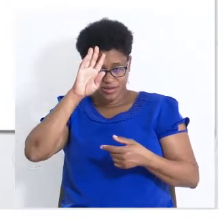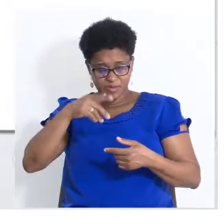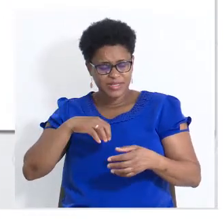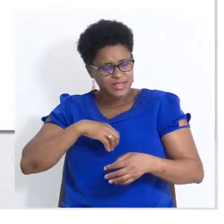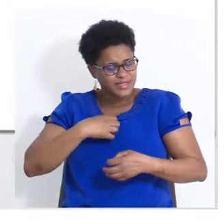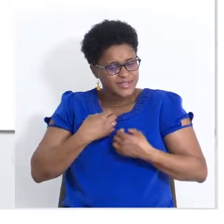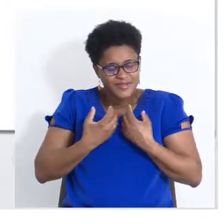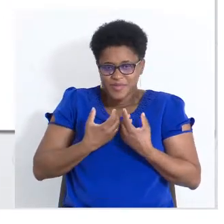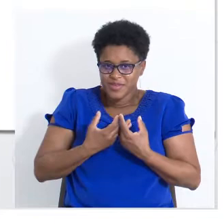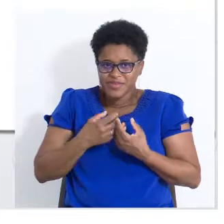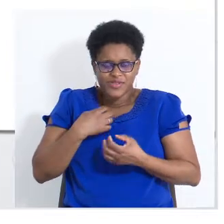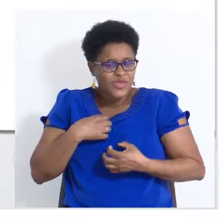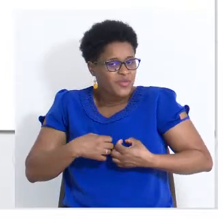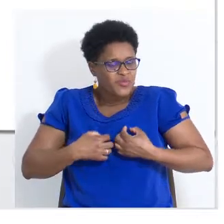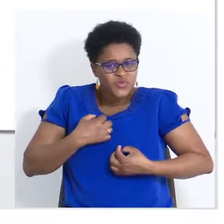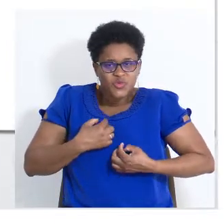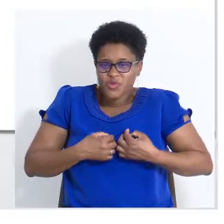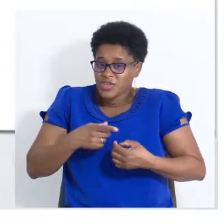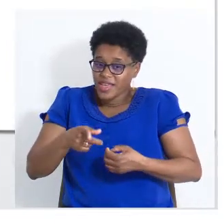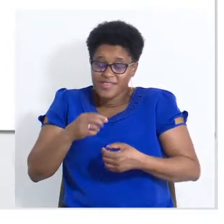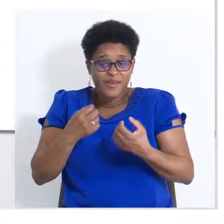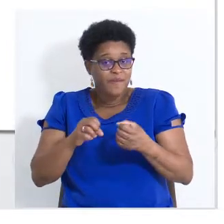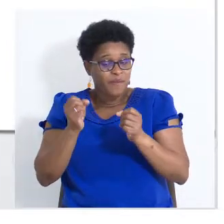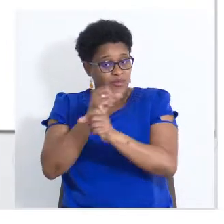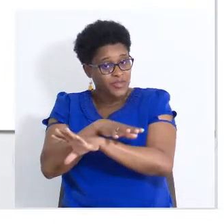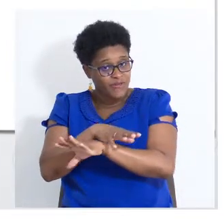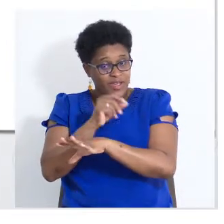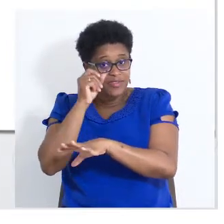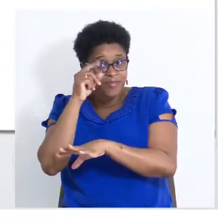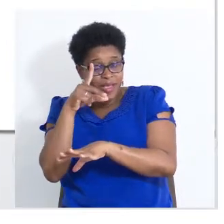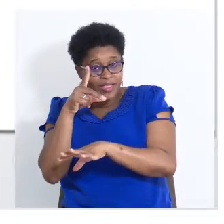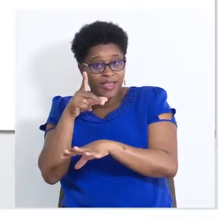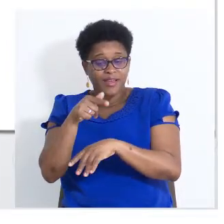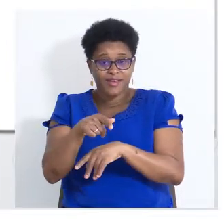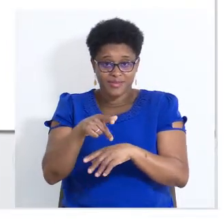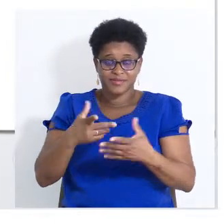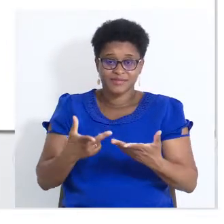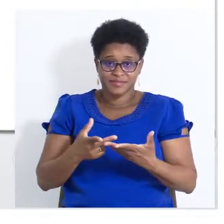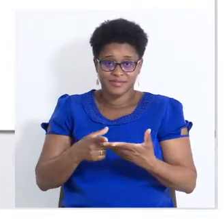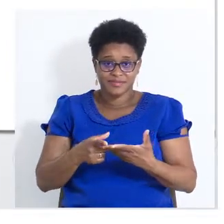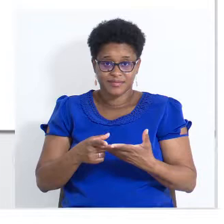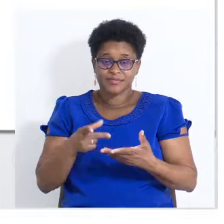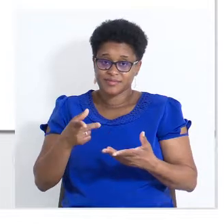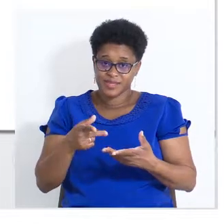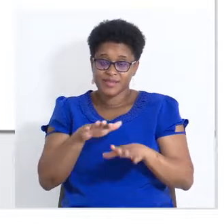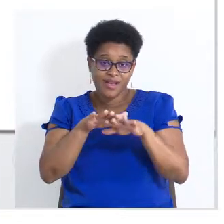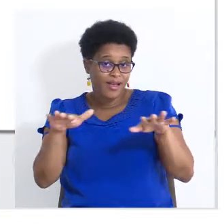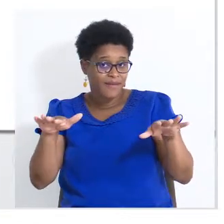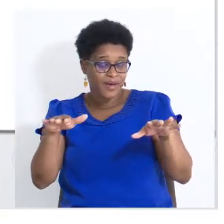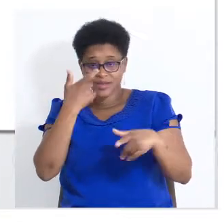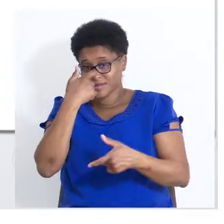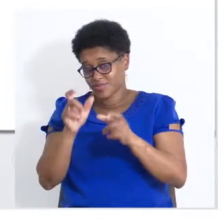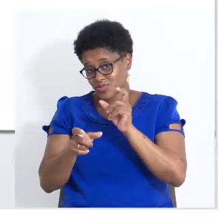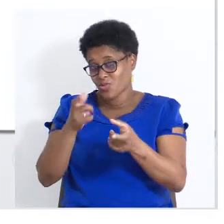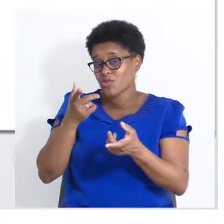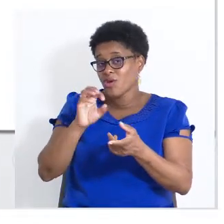os sentimentos e as emoções que essa publicidade vai despertar nessa